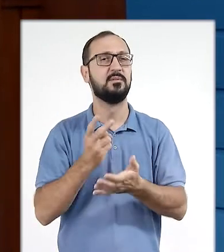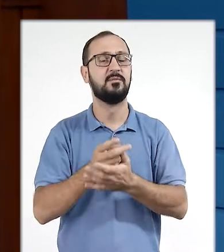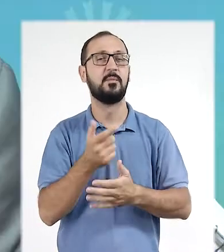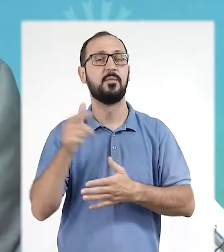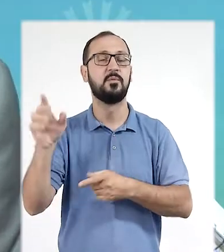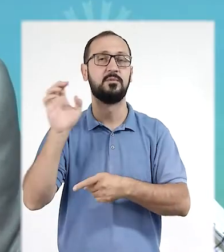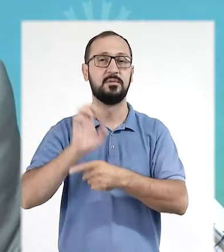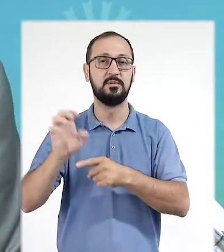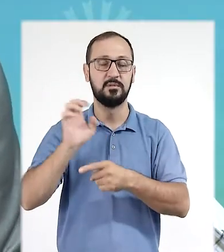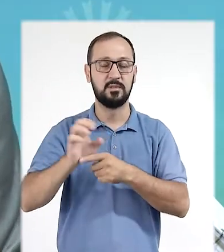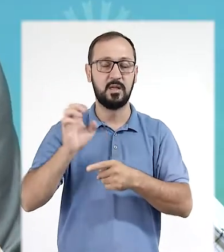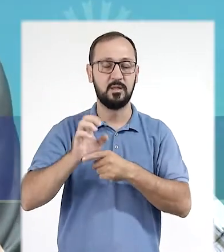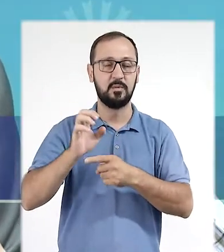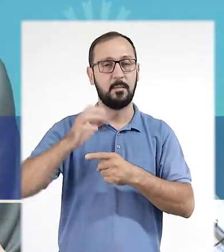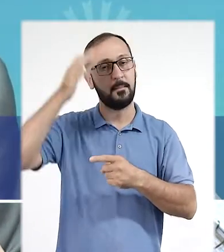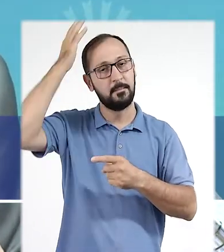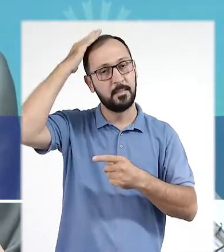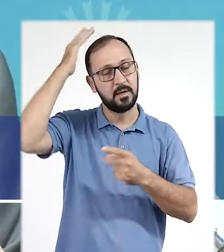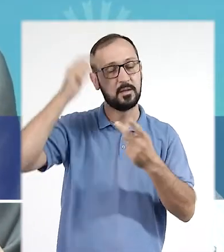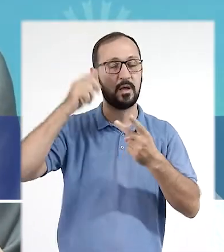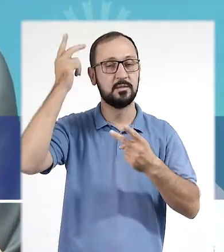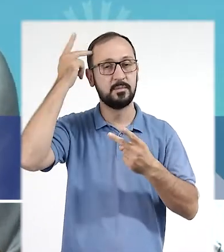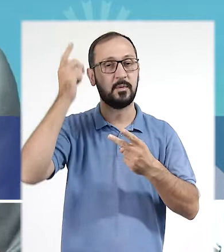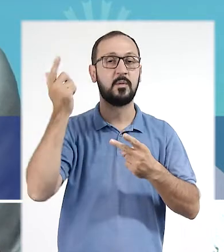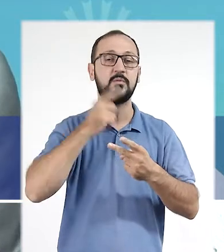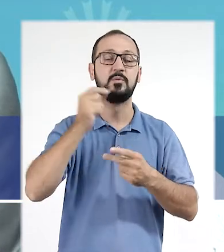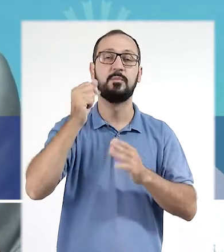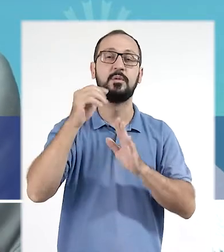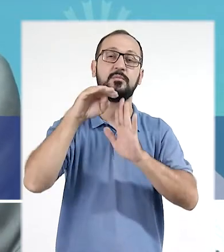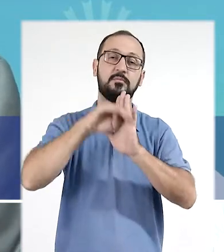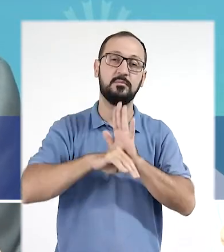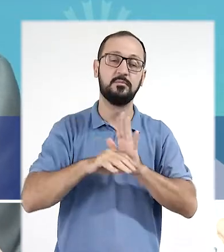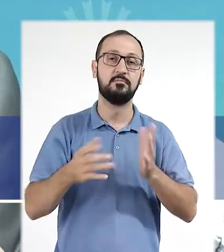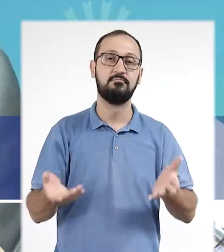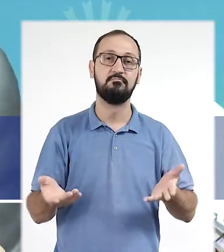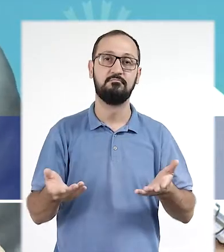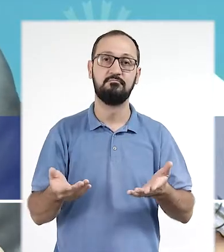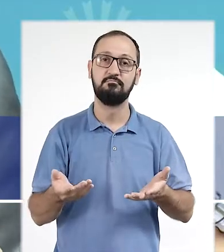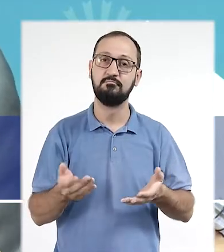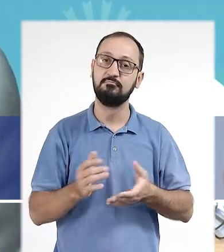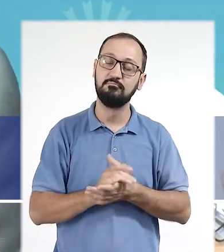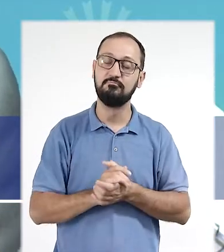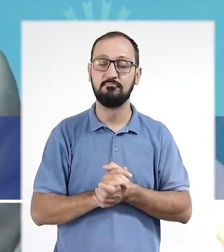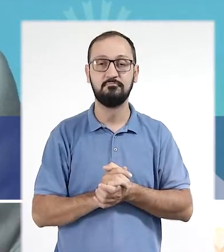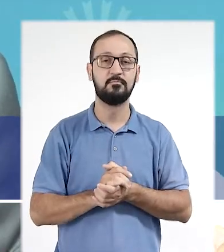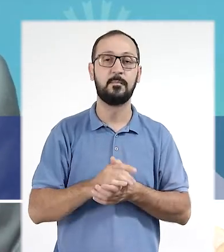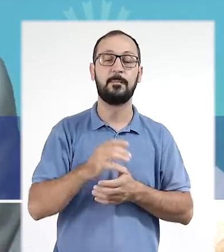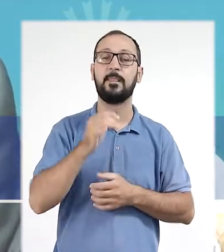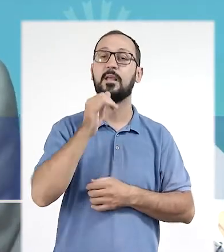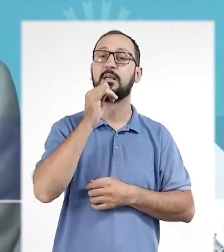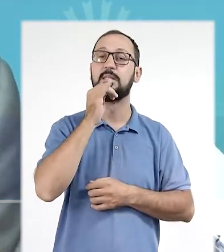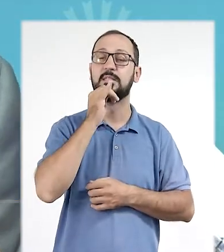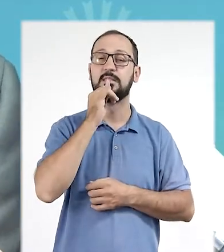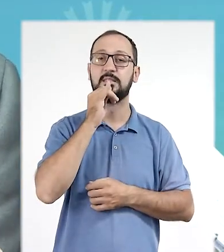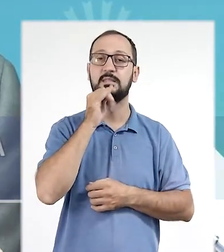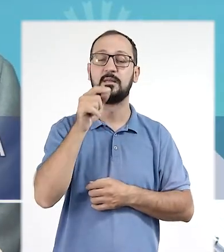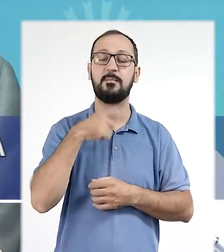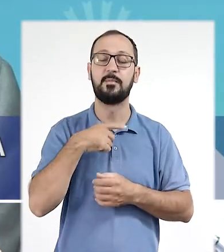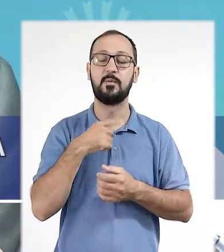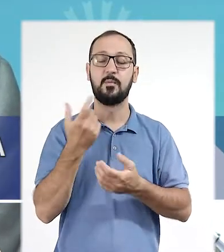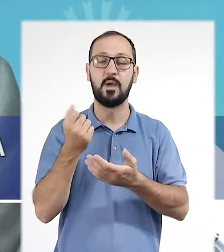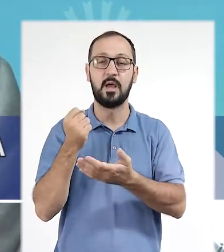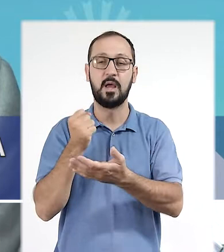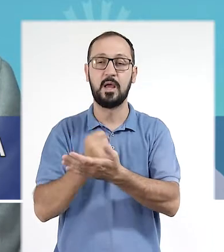recorrem a outros estados como Paraná e São Paulo para ter um valor menor. Vamos dar um exemplo, né?